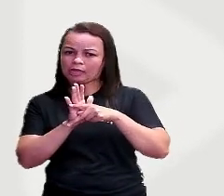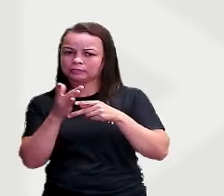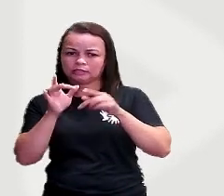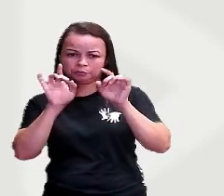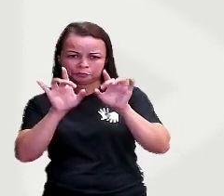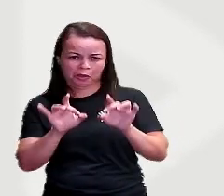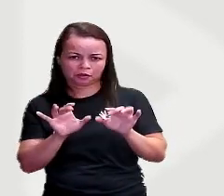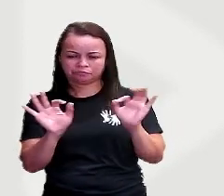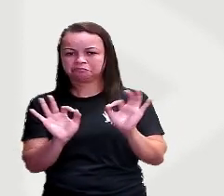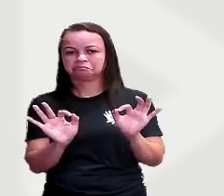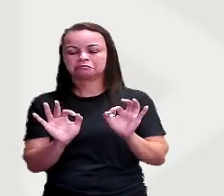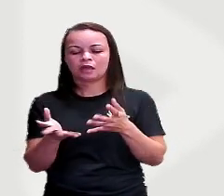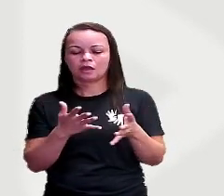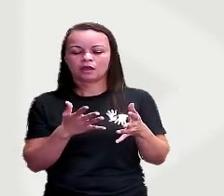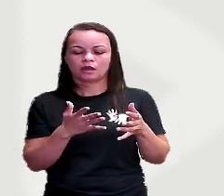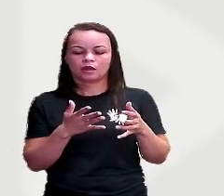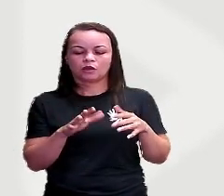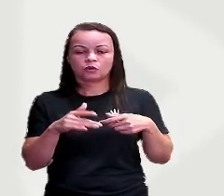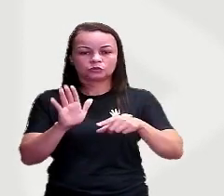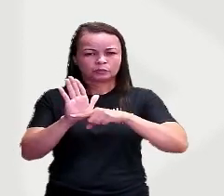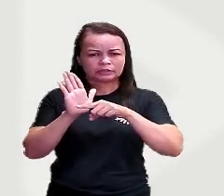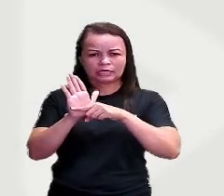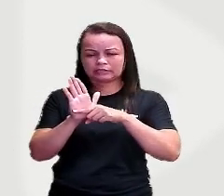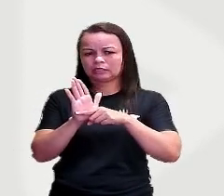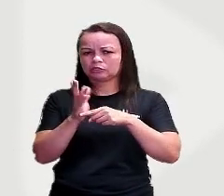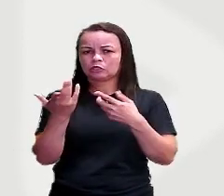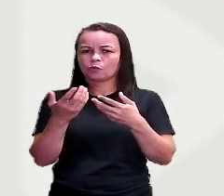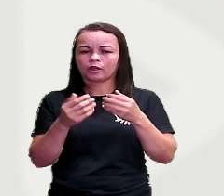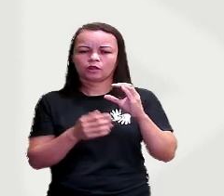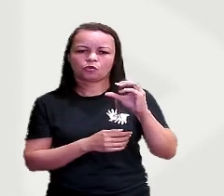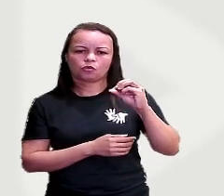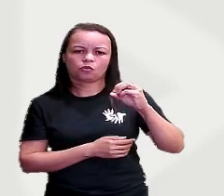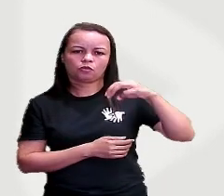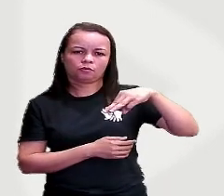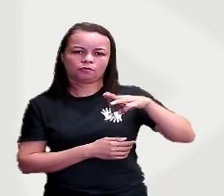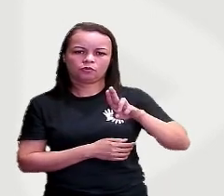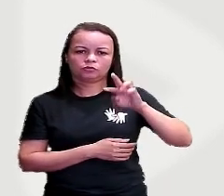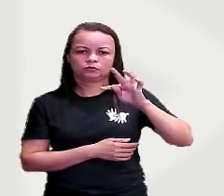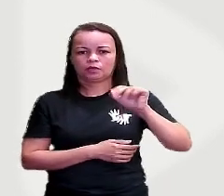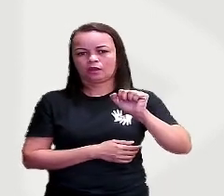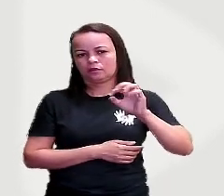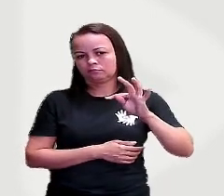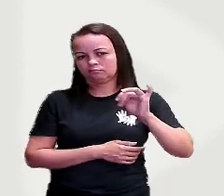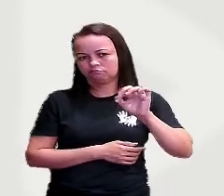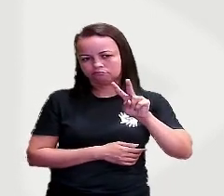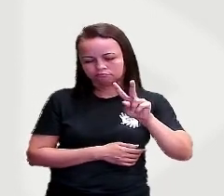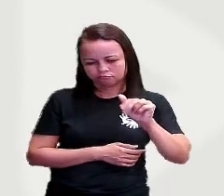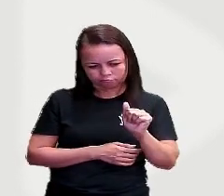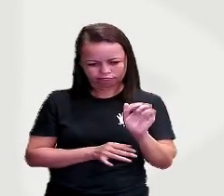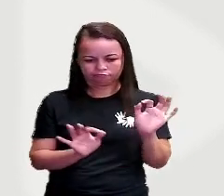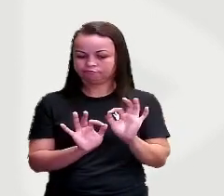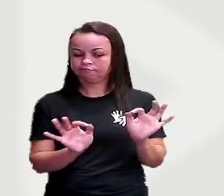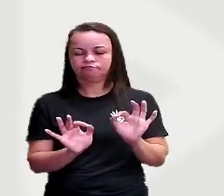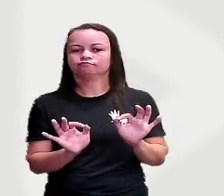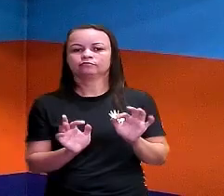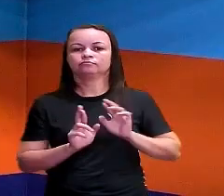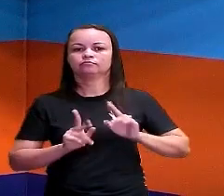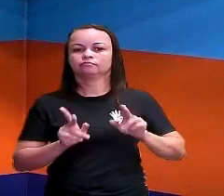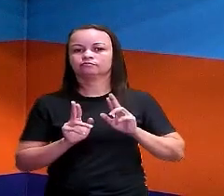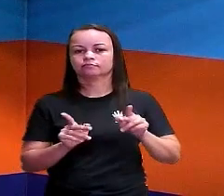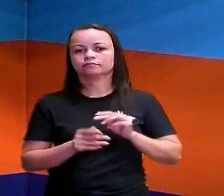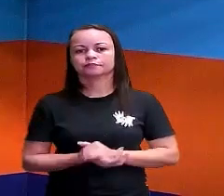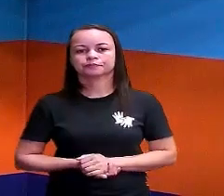específicas. Ou seja, a subtração não é comutativa, tá, gente? Lembra lá que eu falei